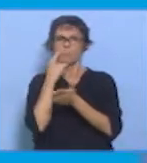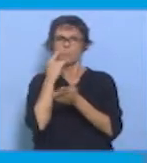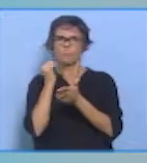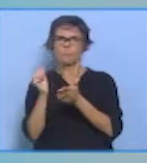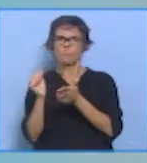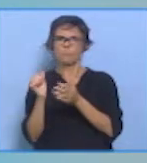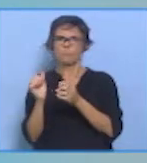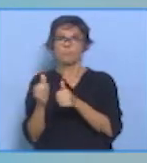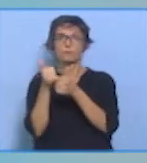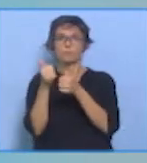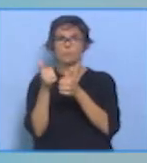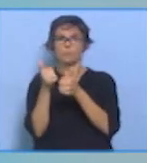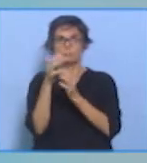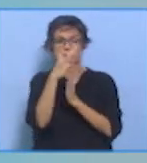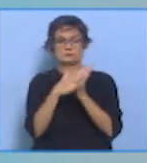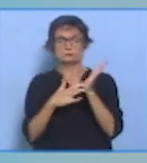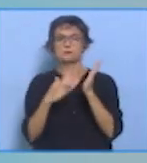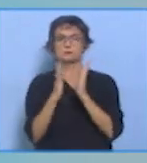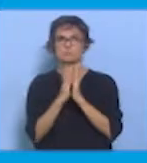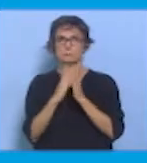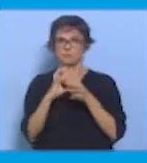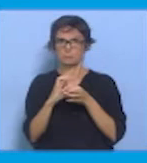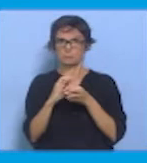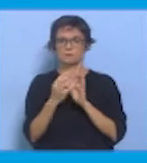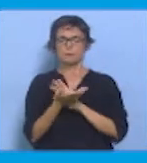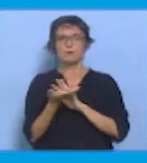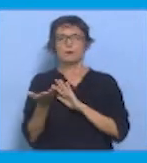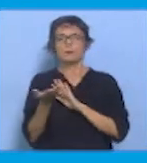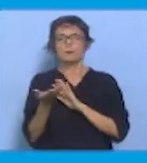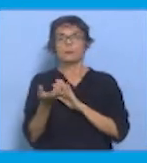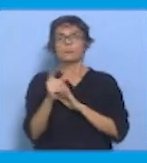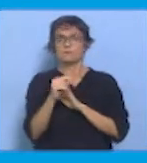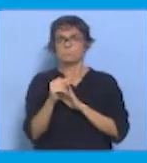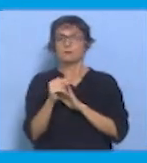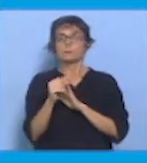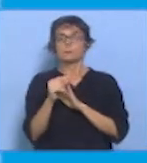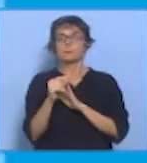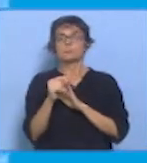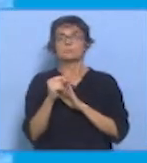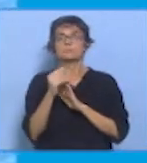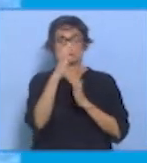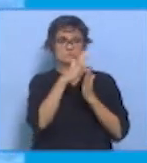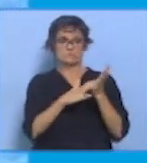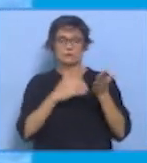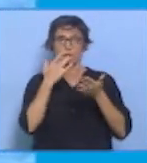E, portanto, isso ajudou muito nos primeiros tempos e depois também leituras de alguns autores